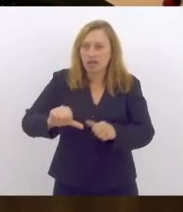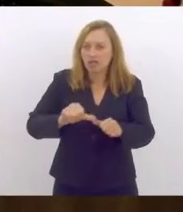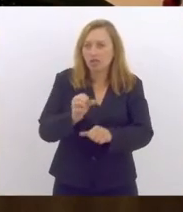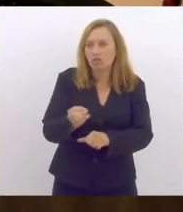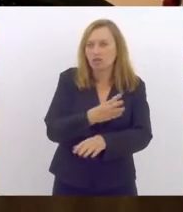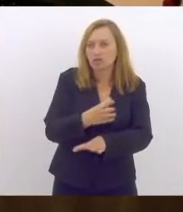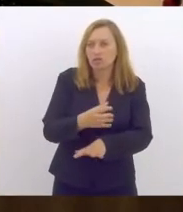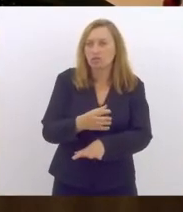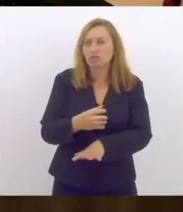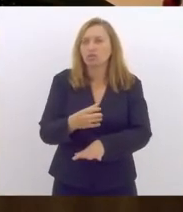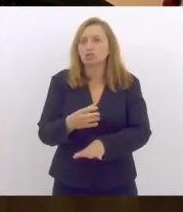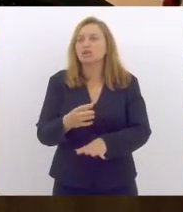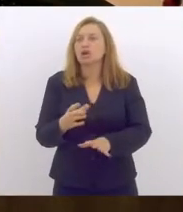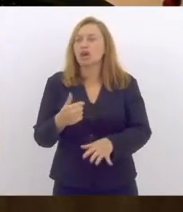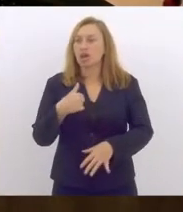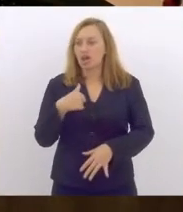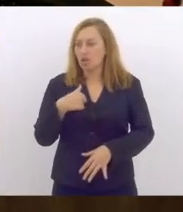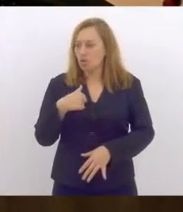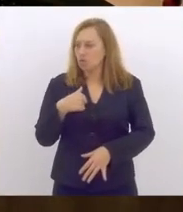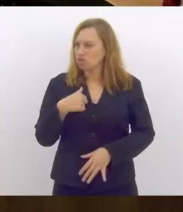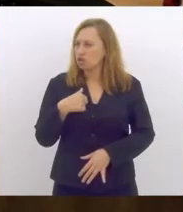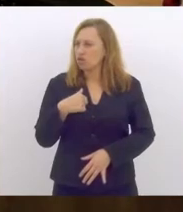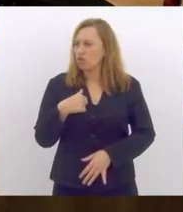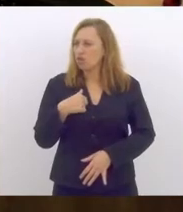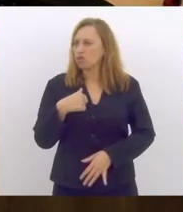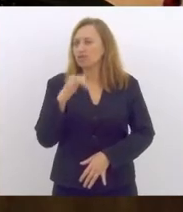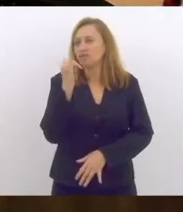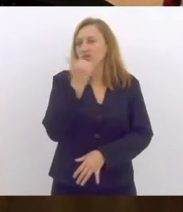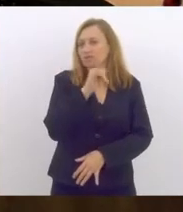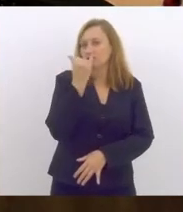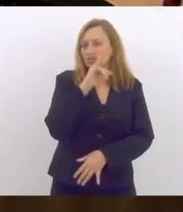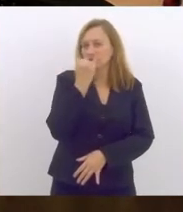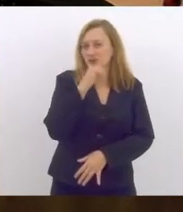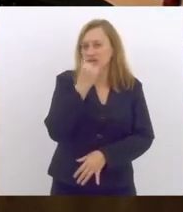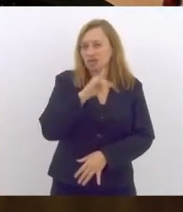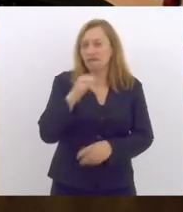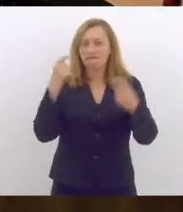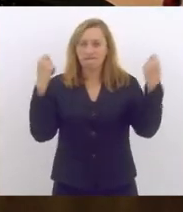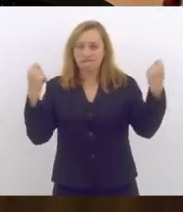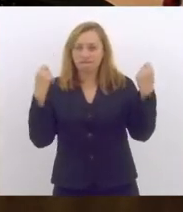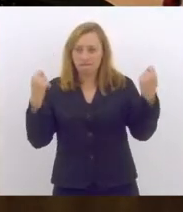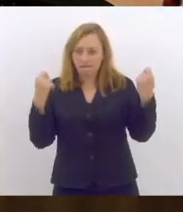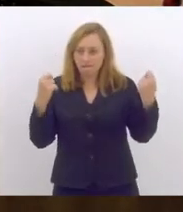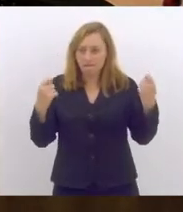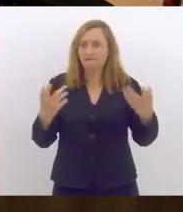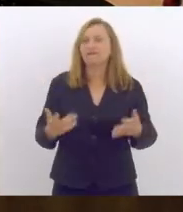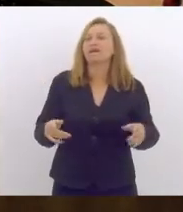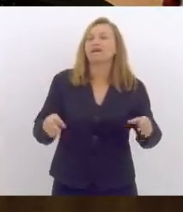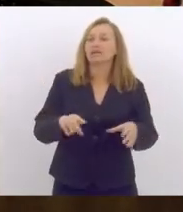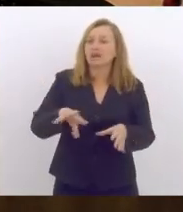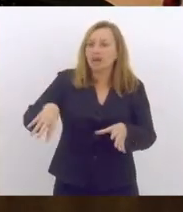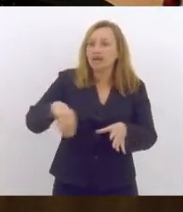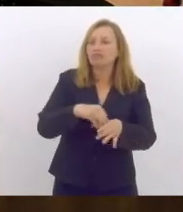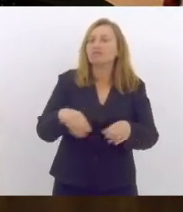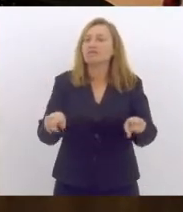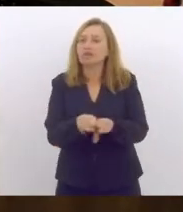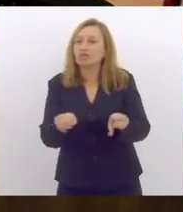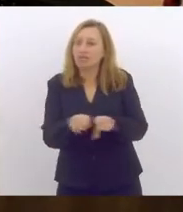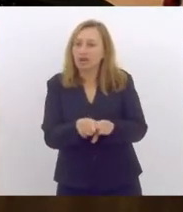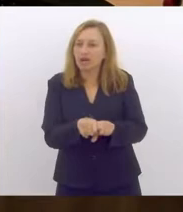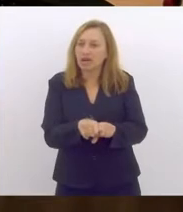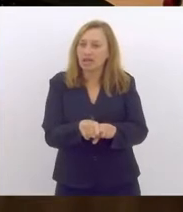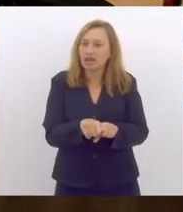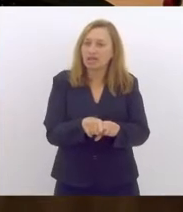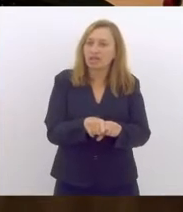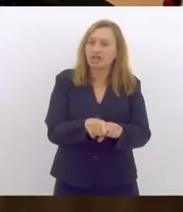um tricolor, torço muito para que o Bentimol ou então o André Esteves entrem também nessa onda de